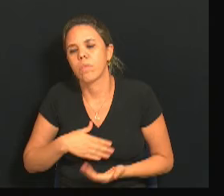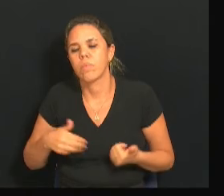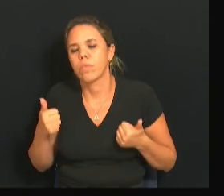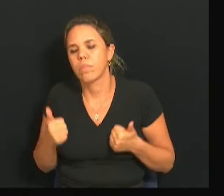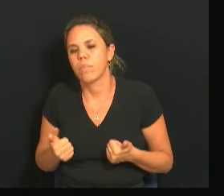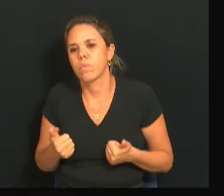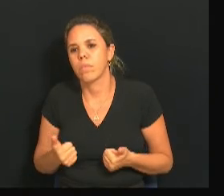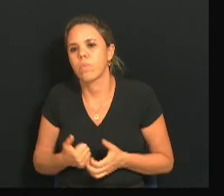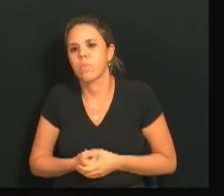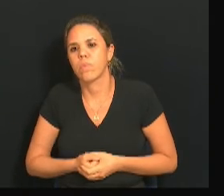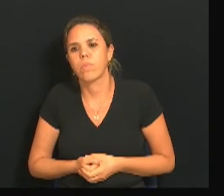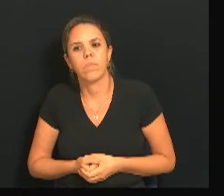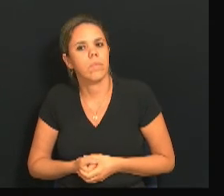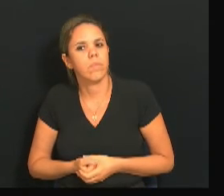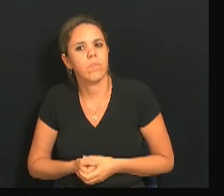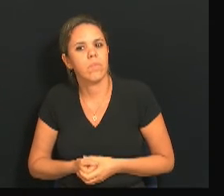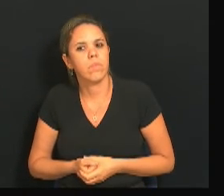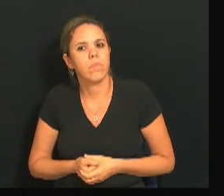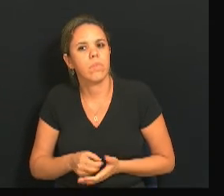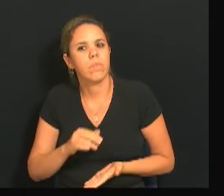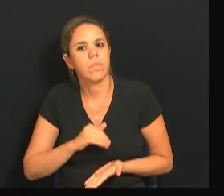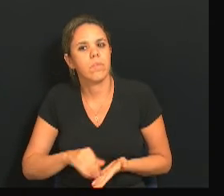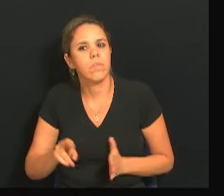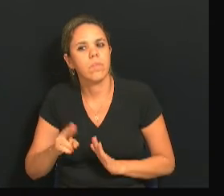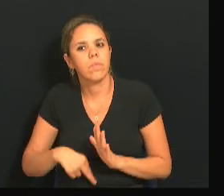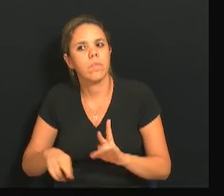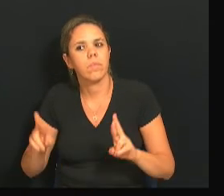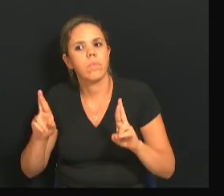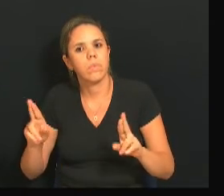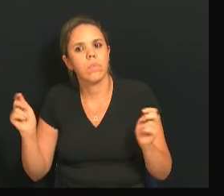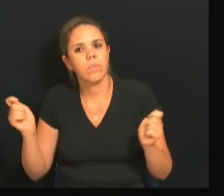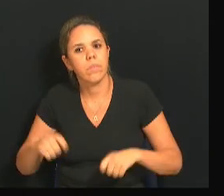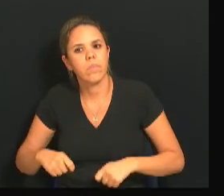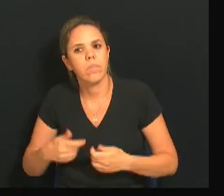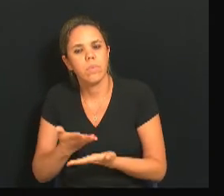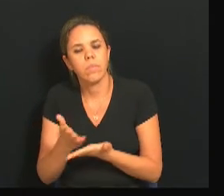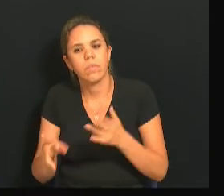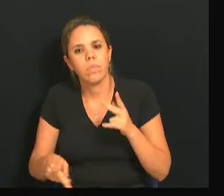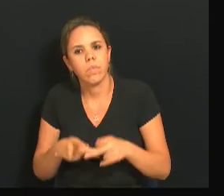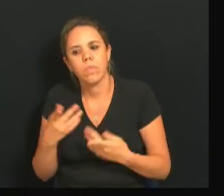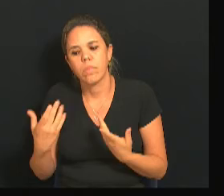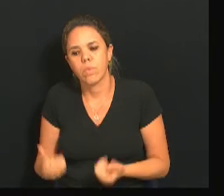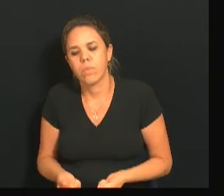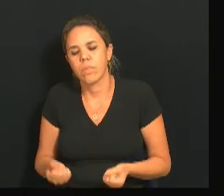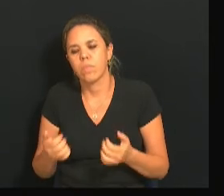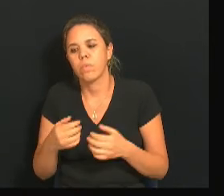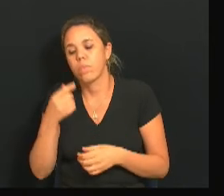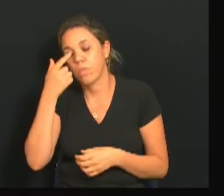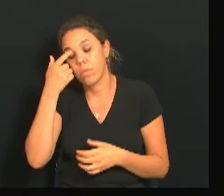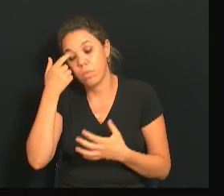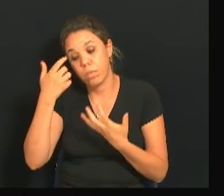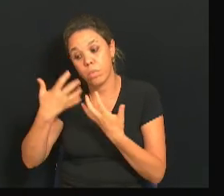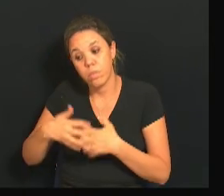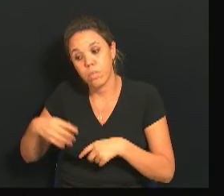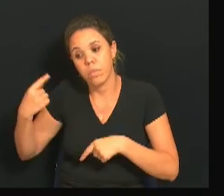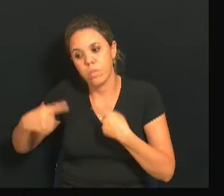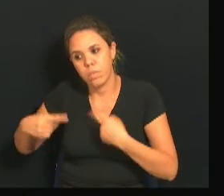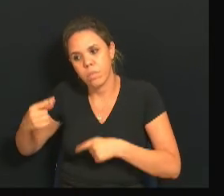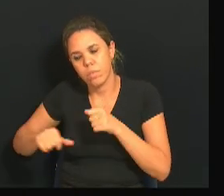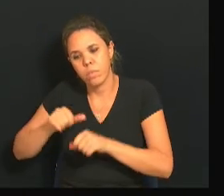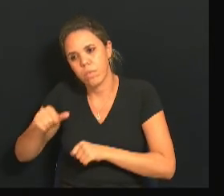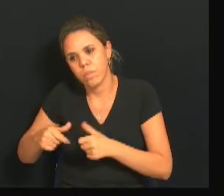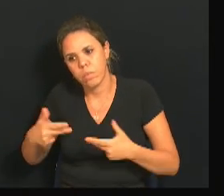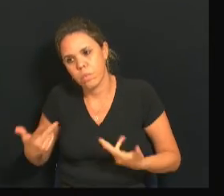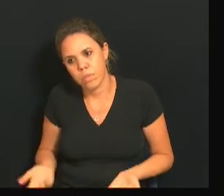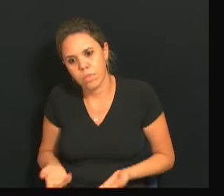com o relatório, espero que possa sensibilizar, provocar o debate, aí, mudar algumas coisas